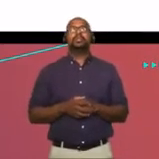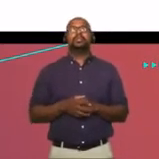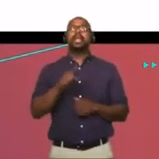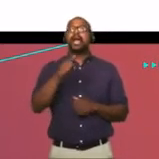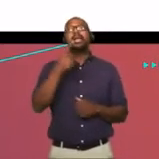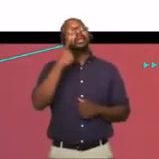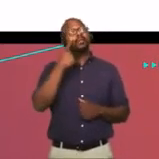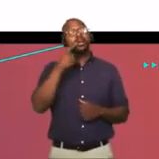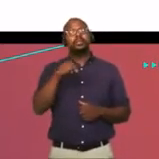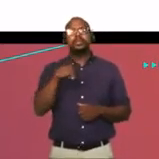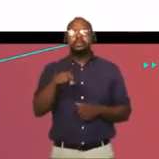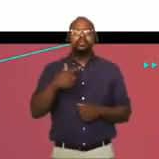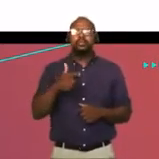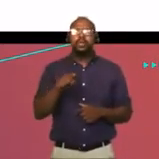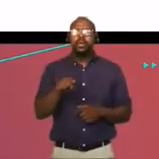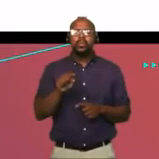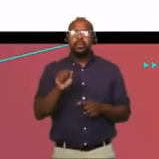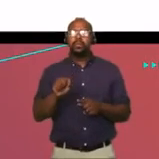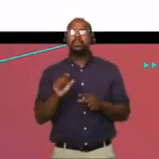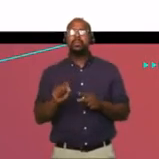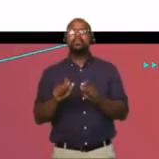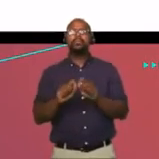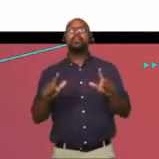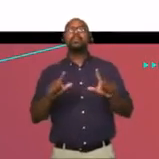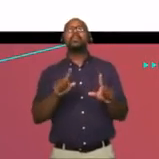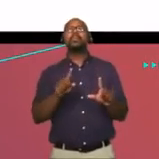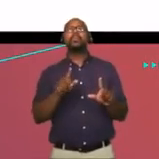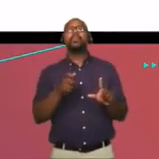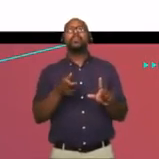e a igreja lá embaixo não tem um trenzinho